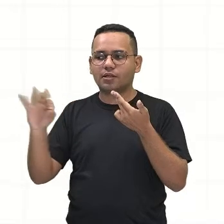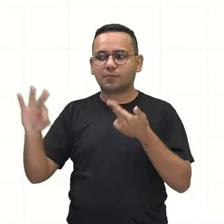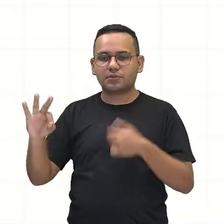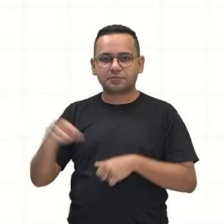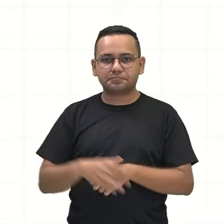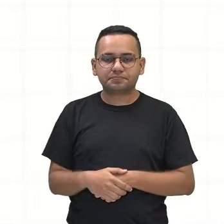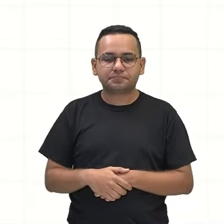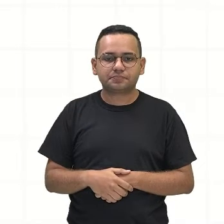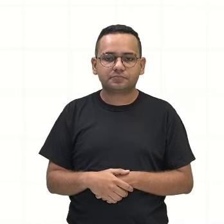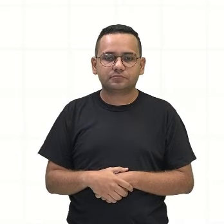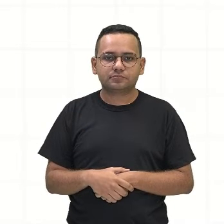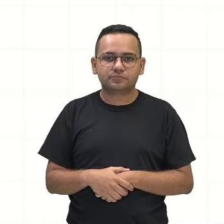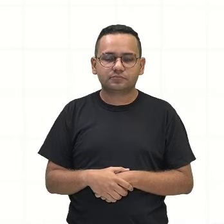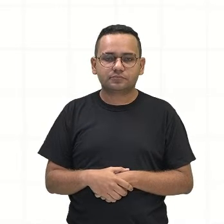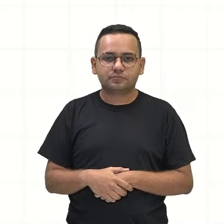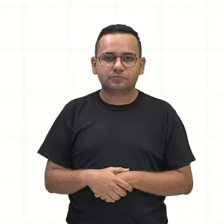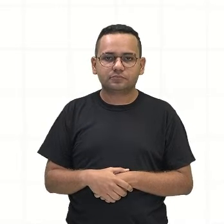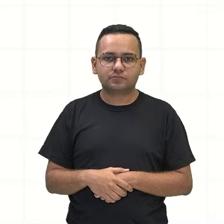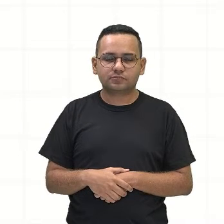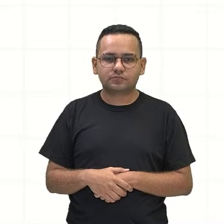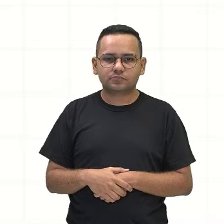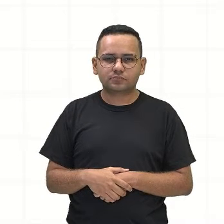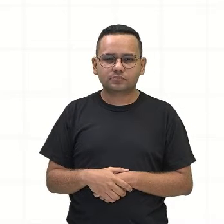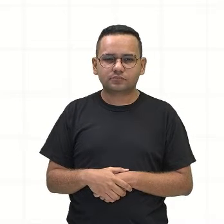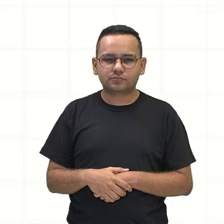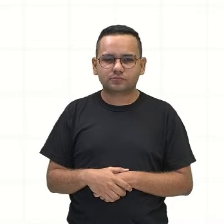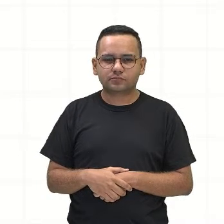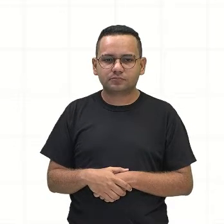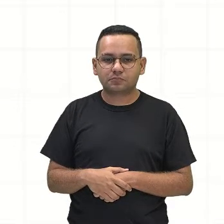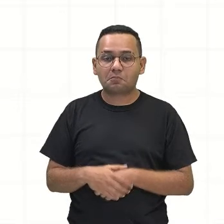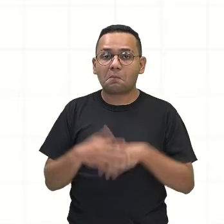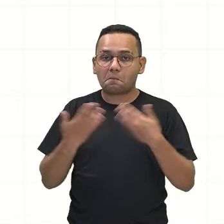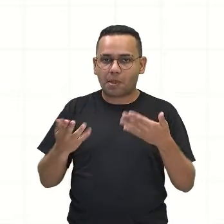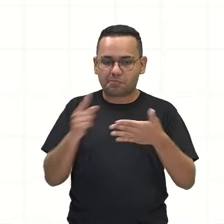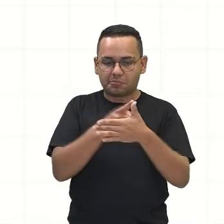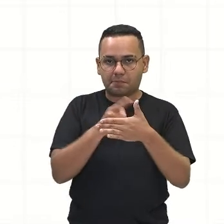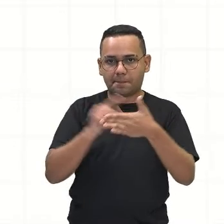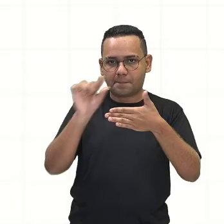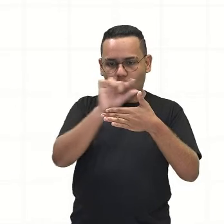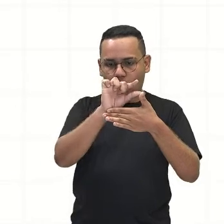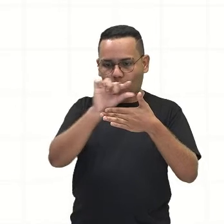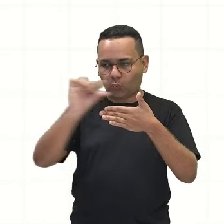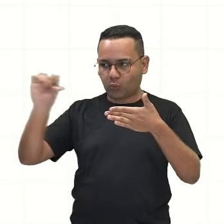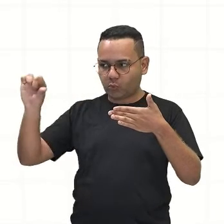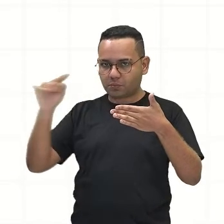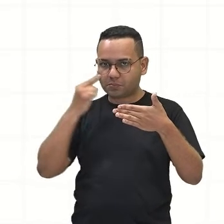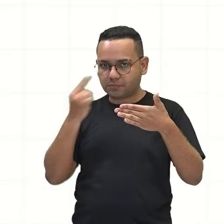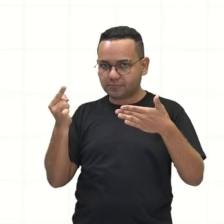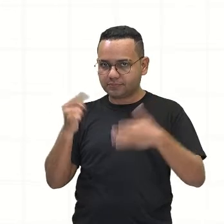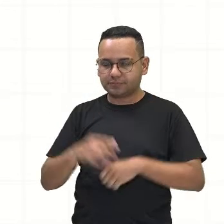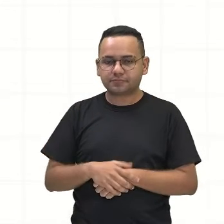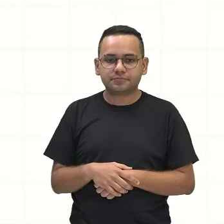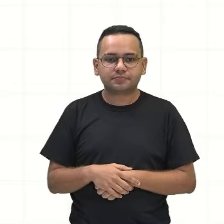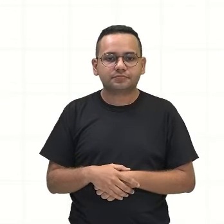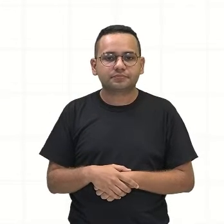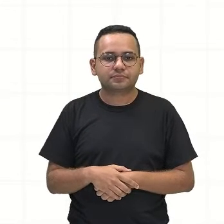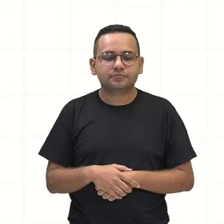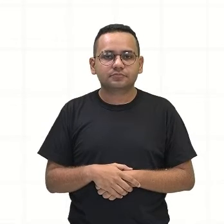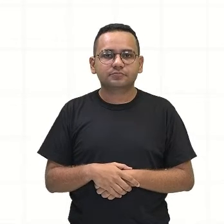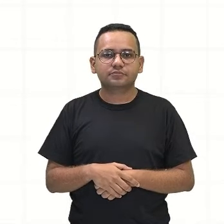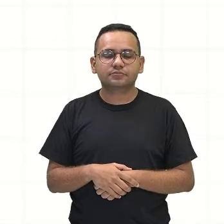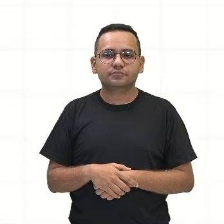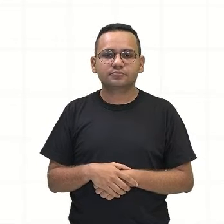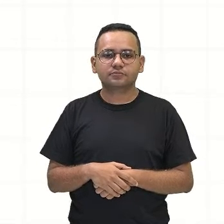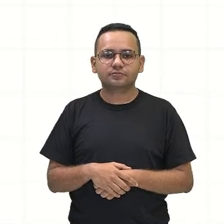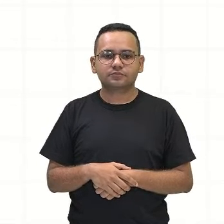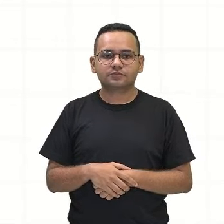podemos dizer que aqui no boi-bumbá, né? Olha aqui comigo, ó. Aqui no boi-bumbá, nós